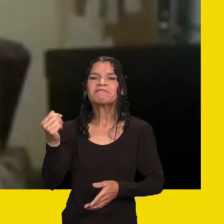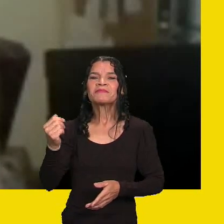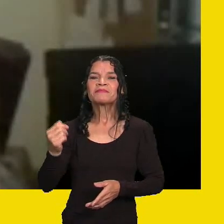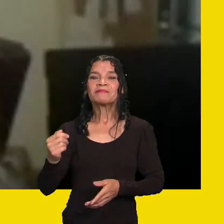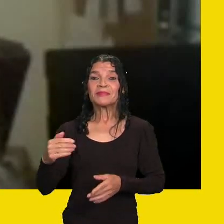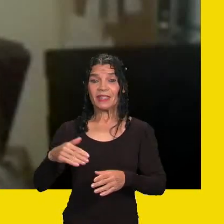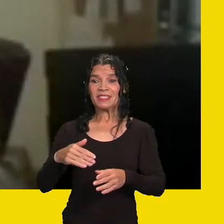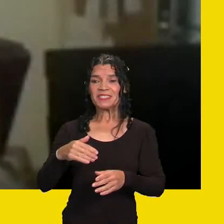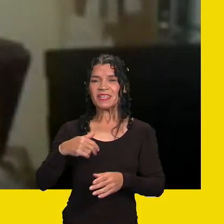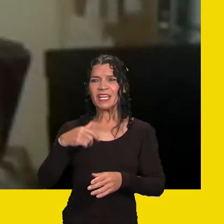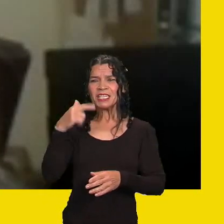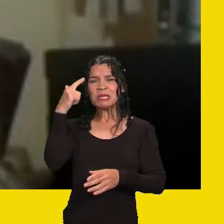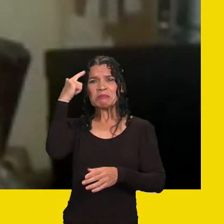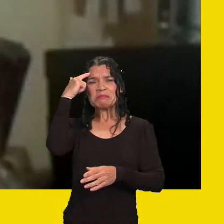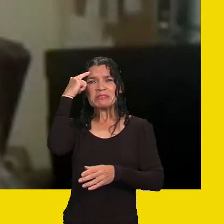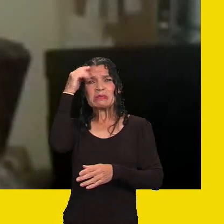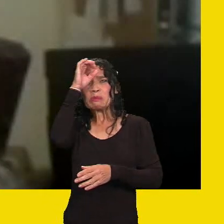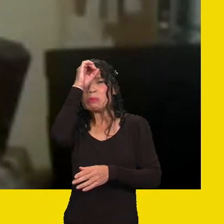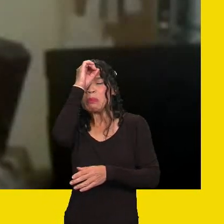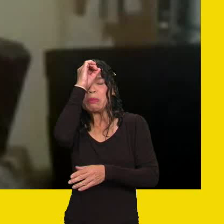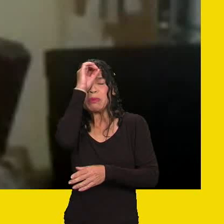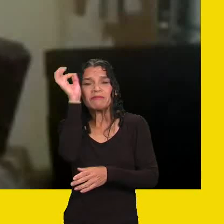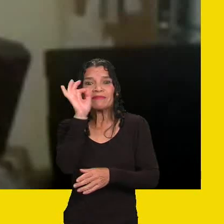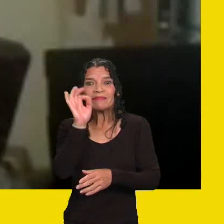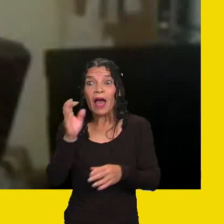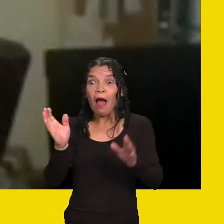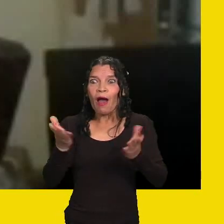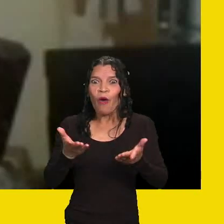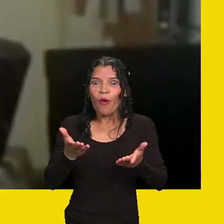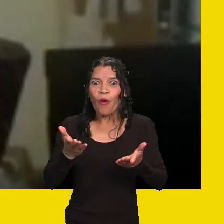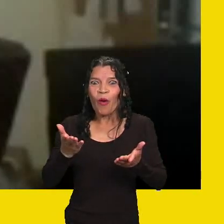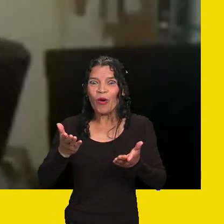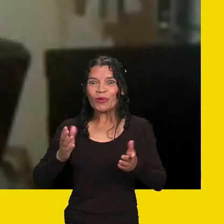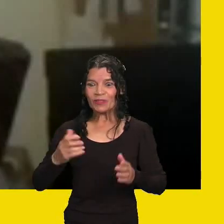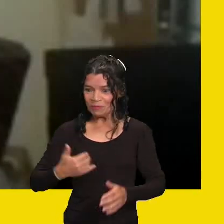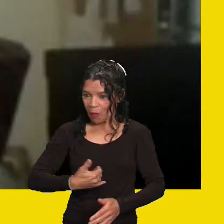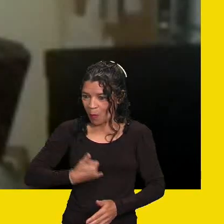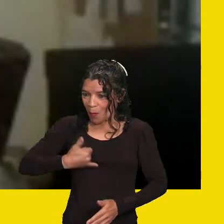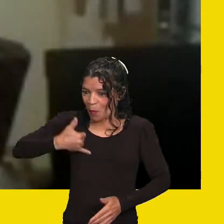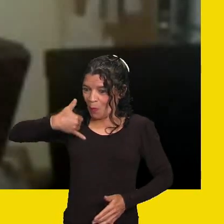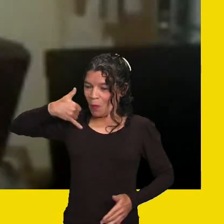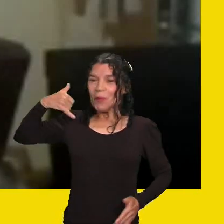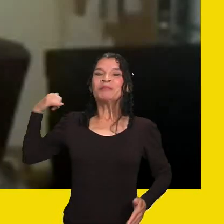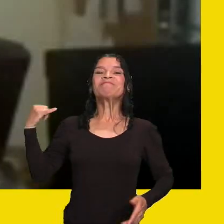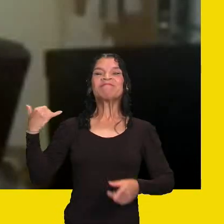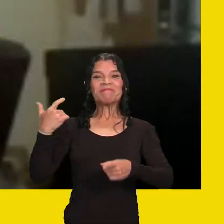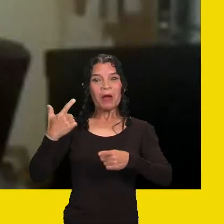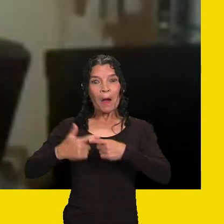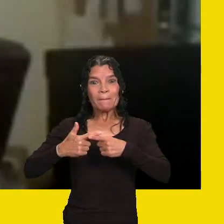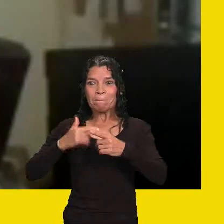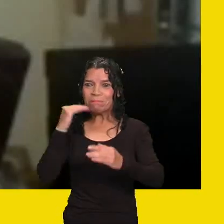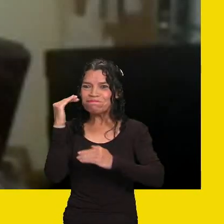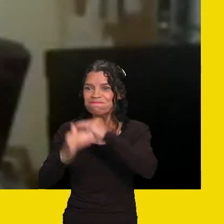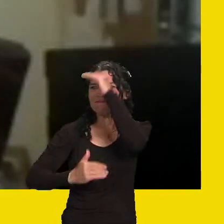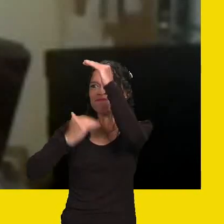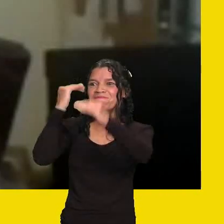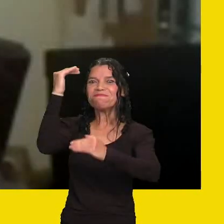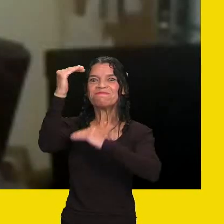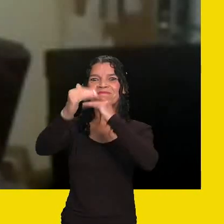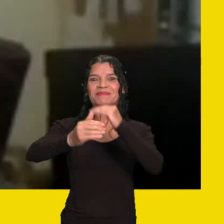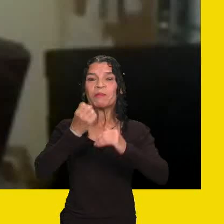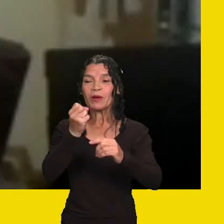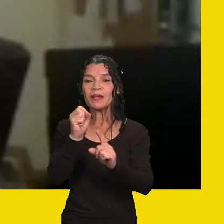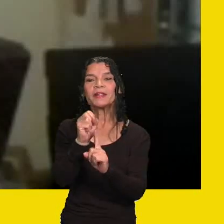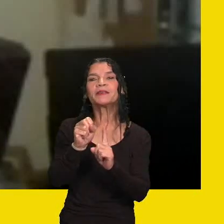com a noção de que não sabiam nada, e agora muitos se sentem orgulhosos e são multiplicadores na sala de aula junto